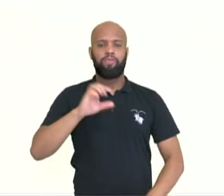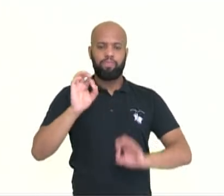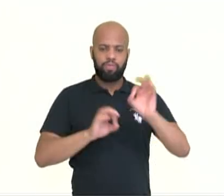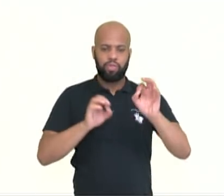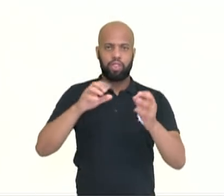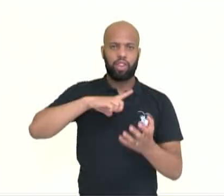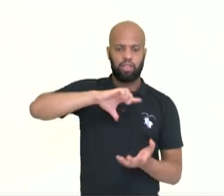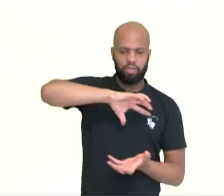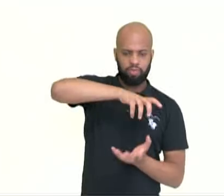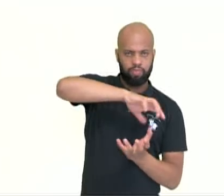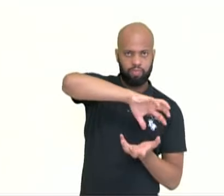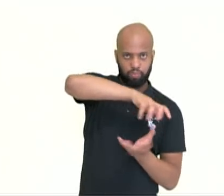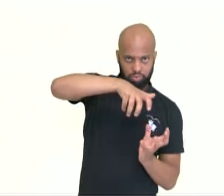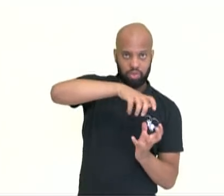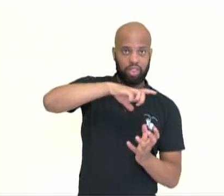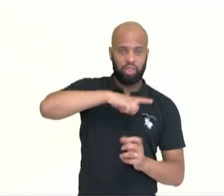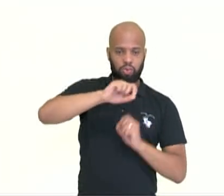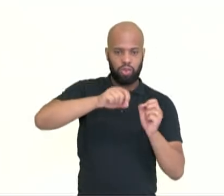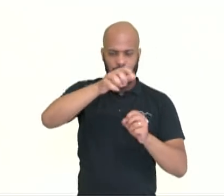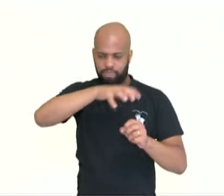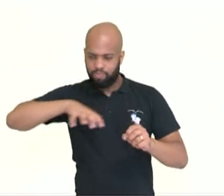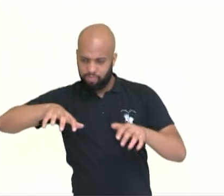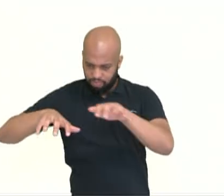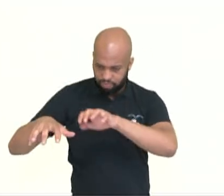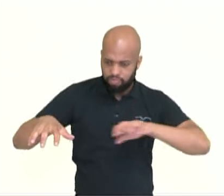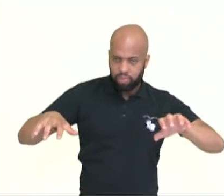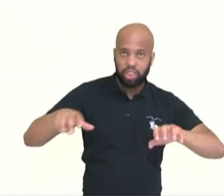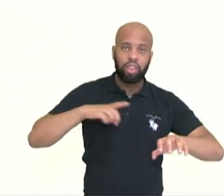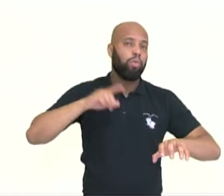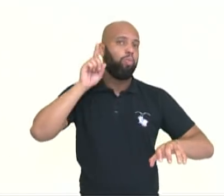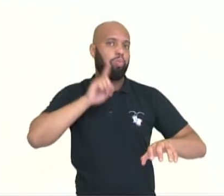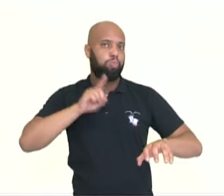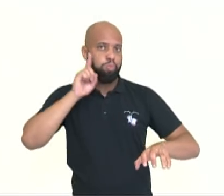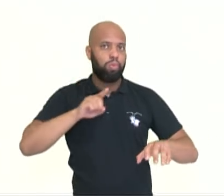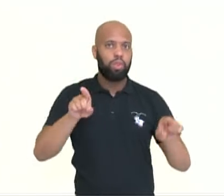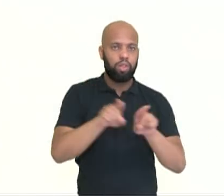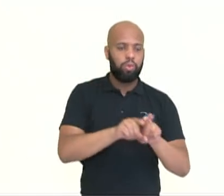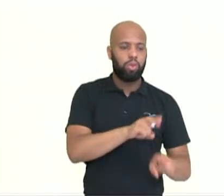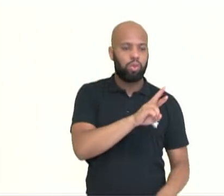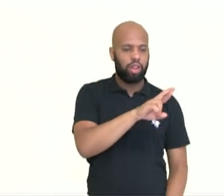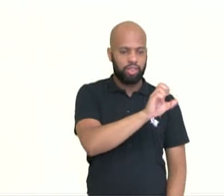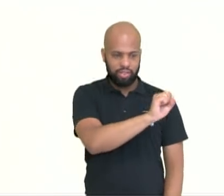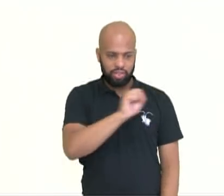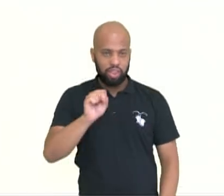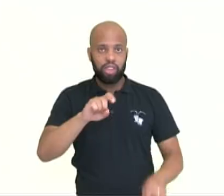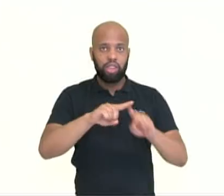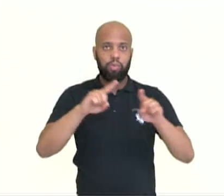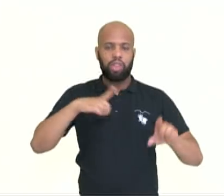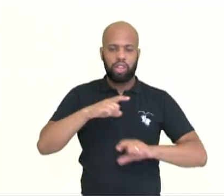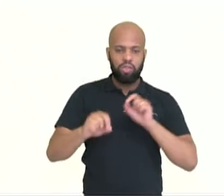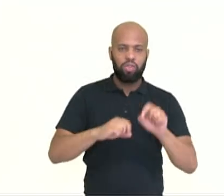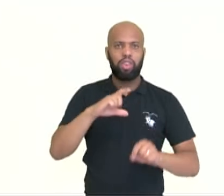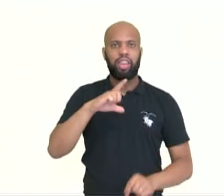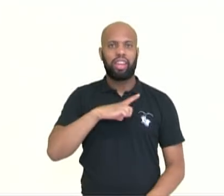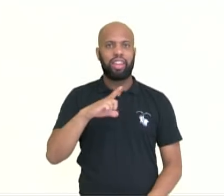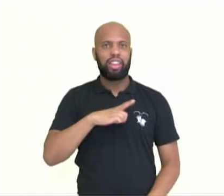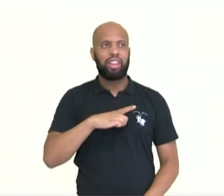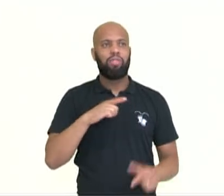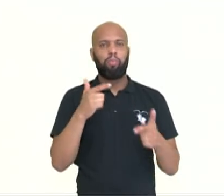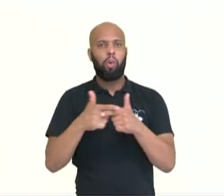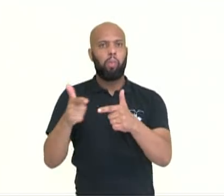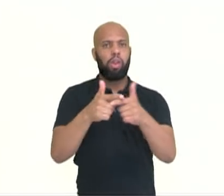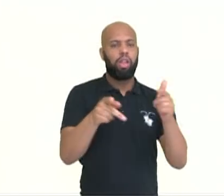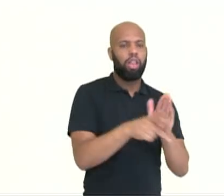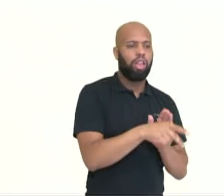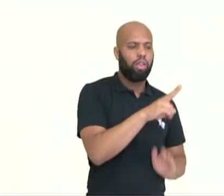bipolar, dois centros de poder, ou seja, Estados Unidos e União Soviética. Porém, com o colapso da União das Repúblicas Socialistas